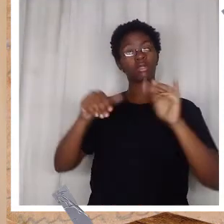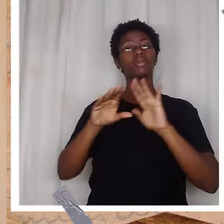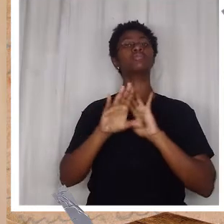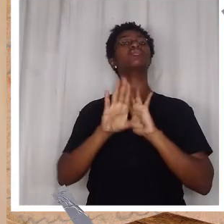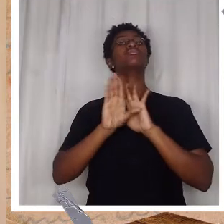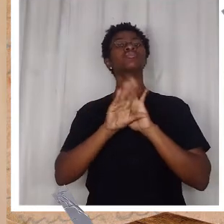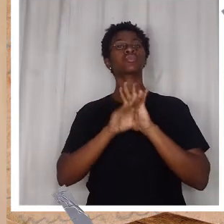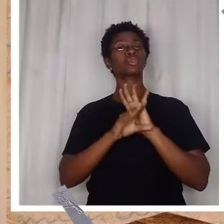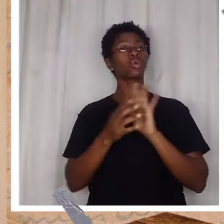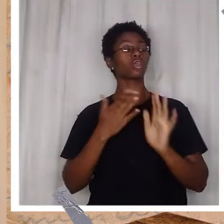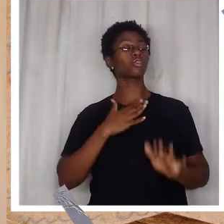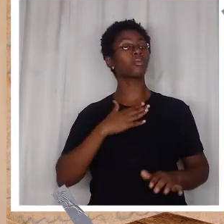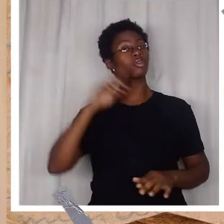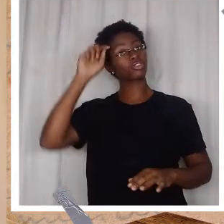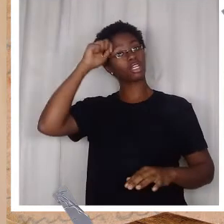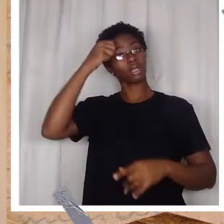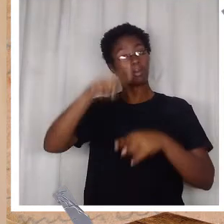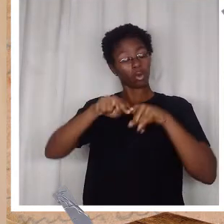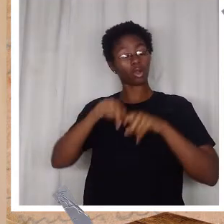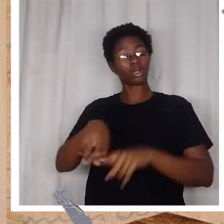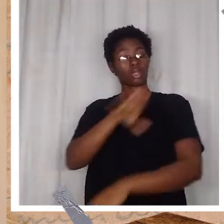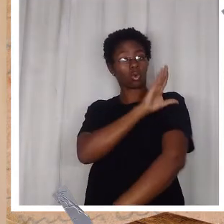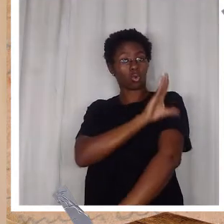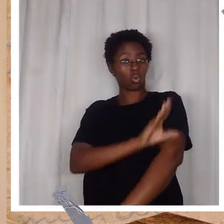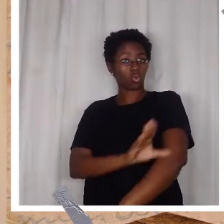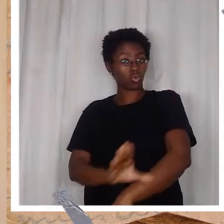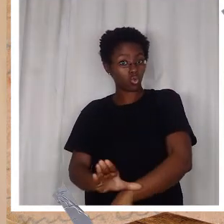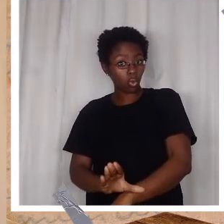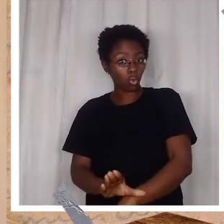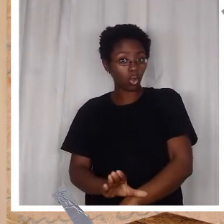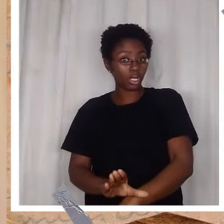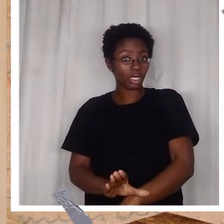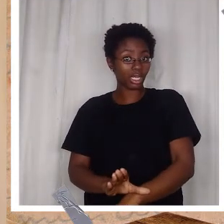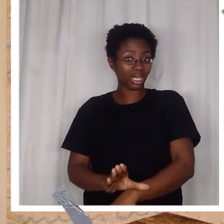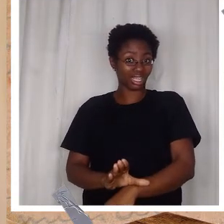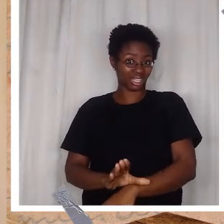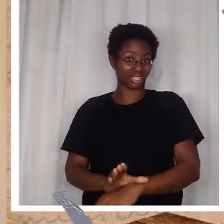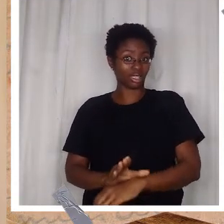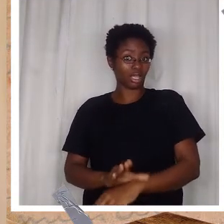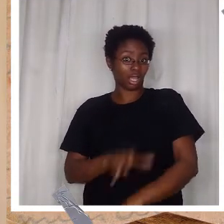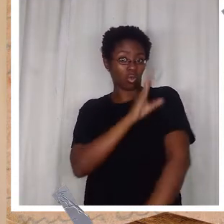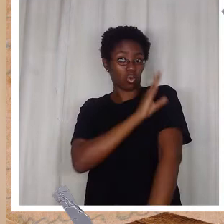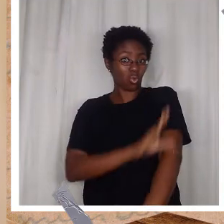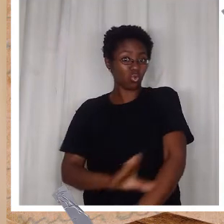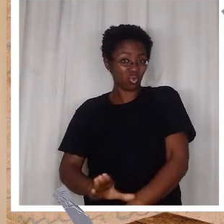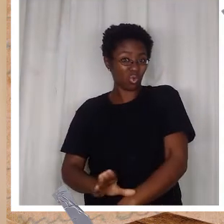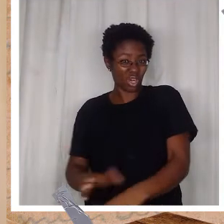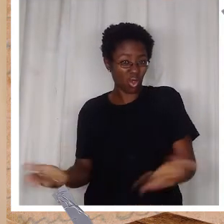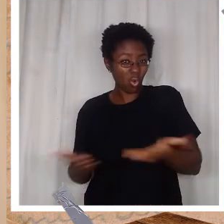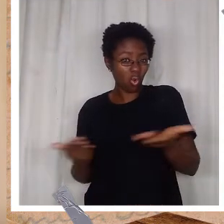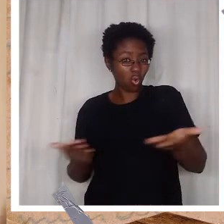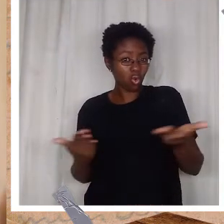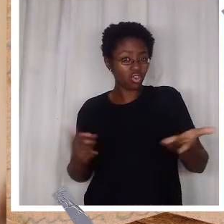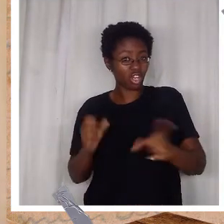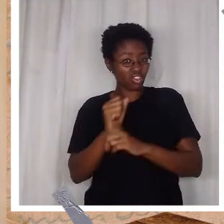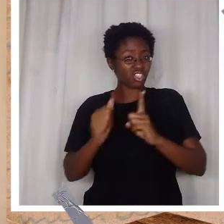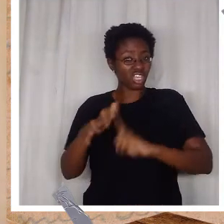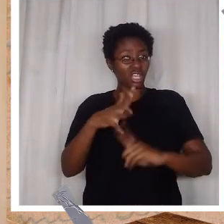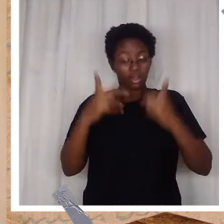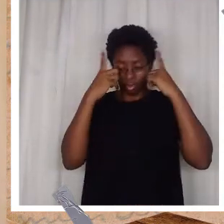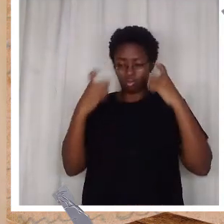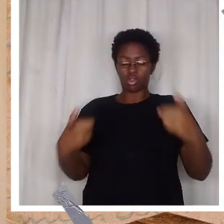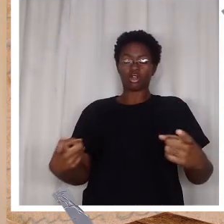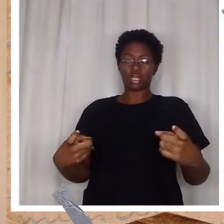uma cultura que tenta ser hegemônica e que é muito violenta. Então, nós temos que lidar